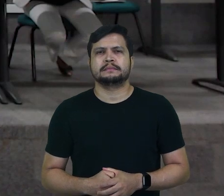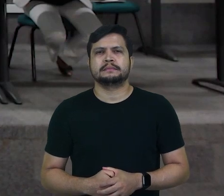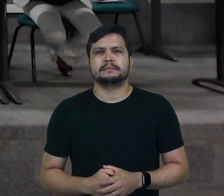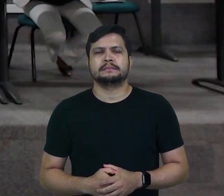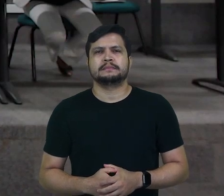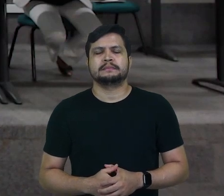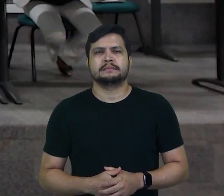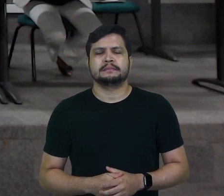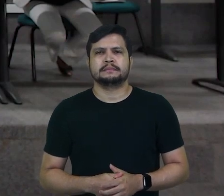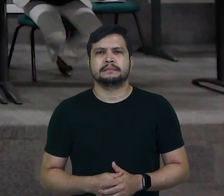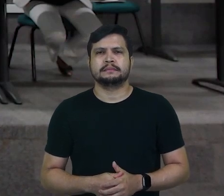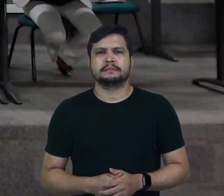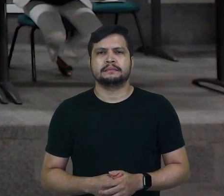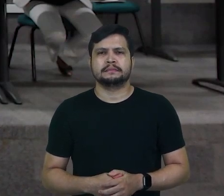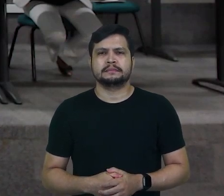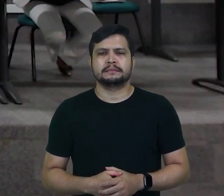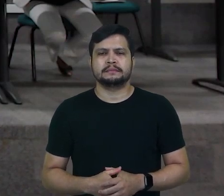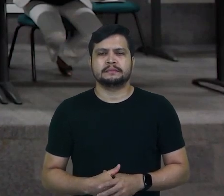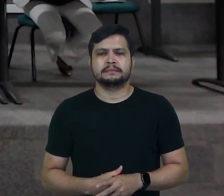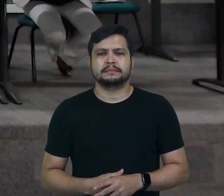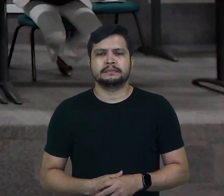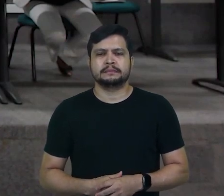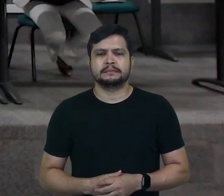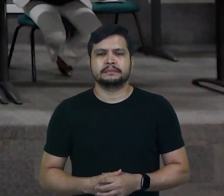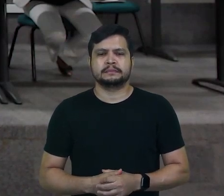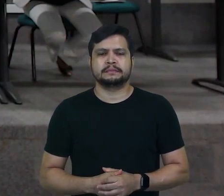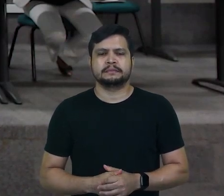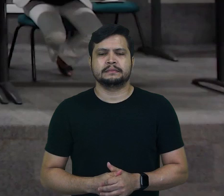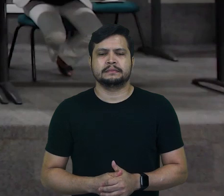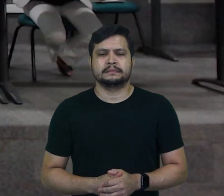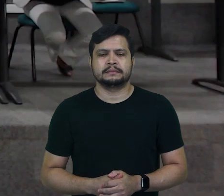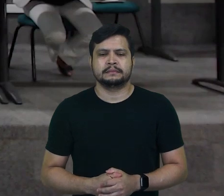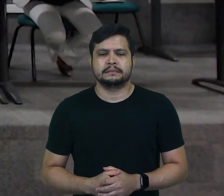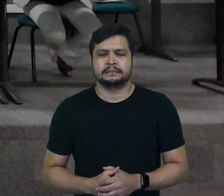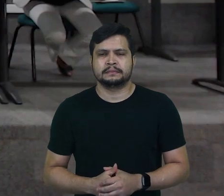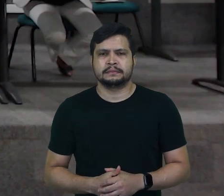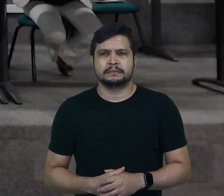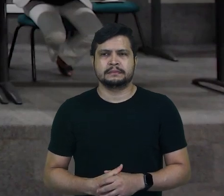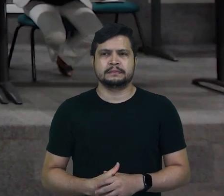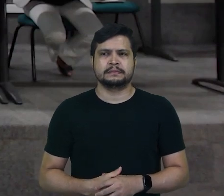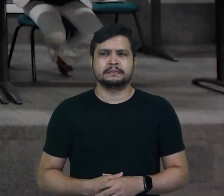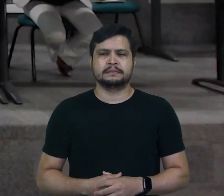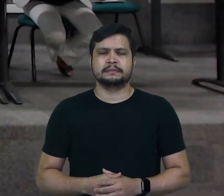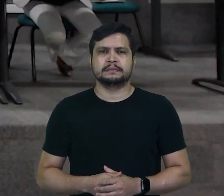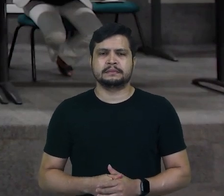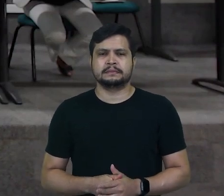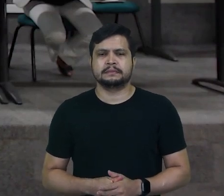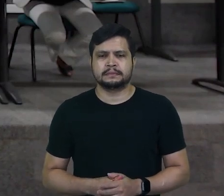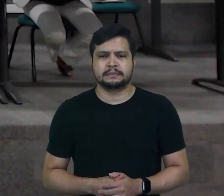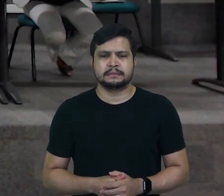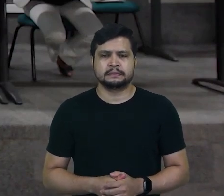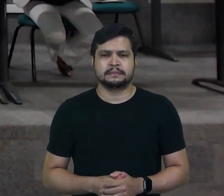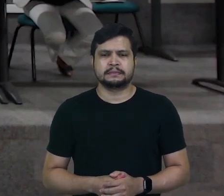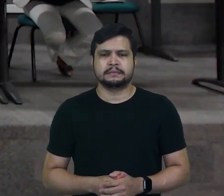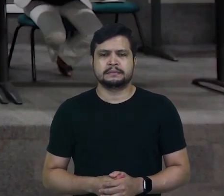é importante a gente se atualizar. Mas muita gente que está desse lado aqui fica naquela situação de, gente, eu não tenho